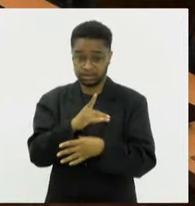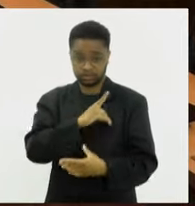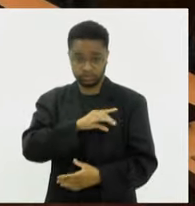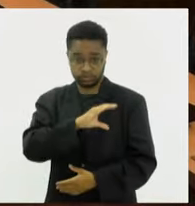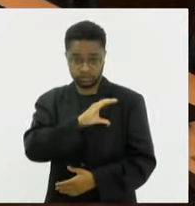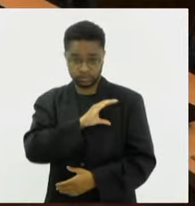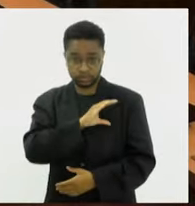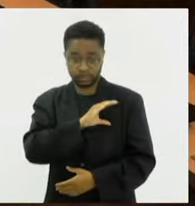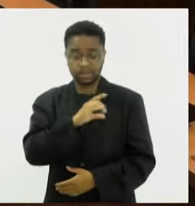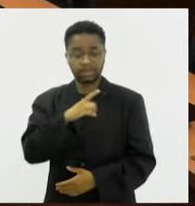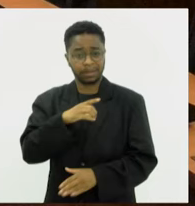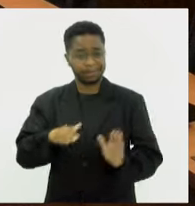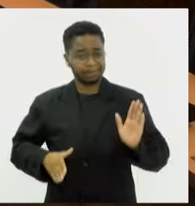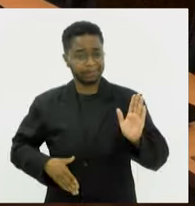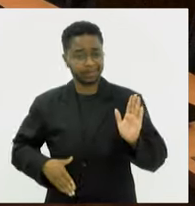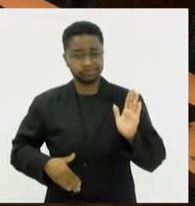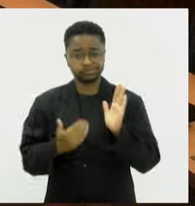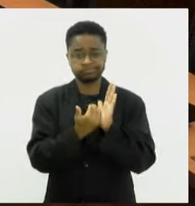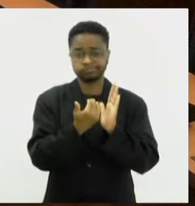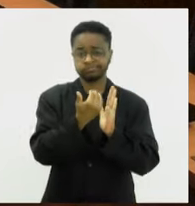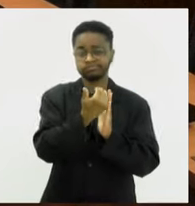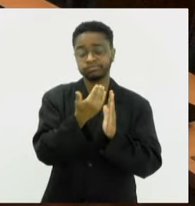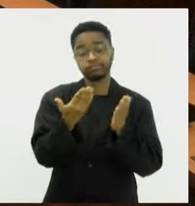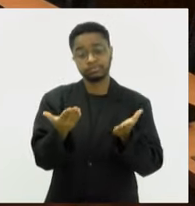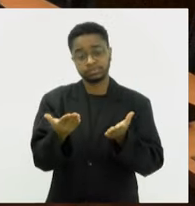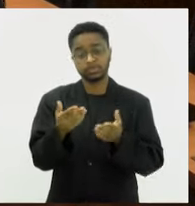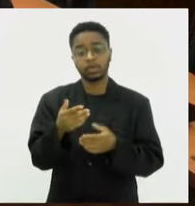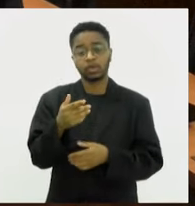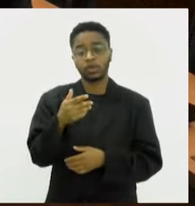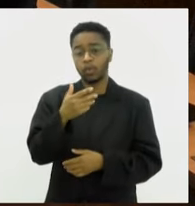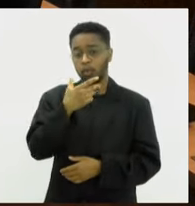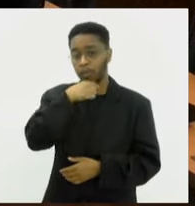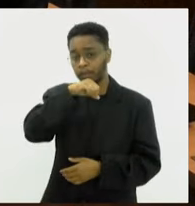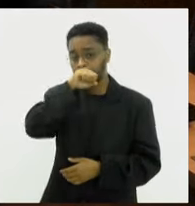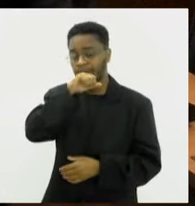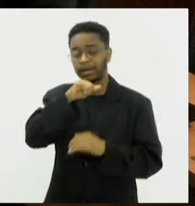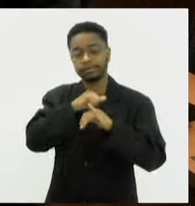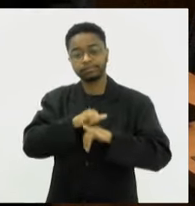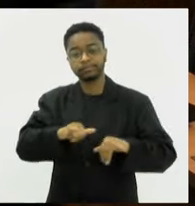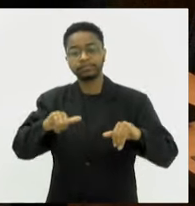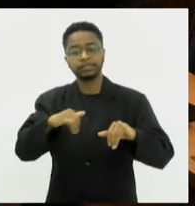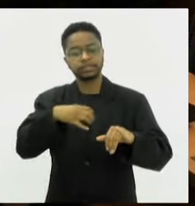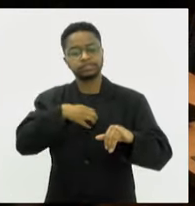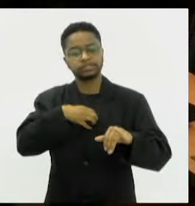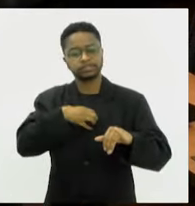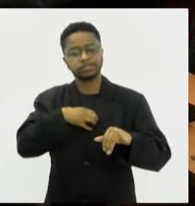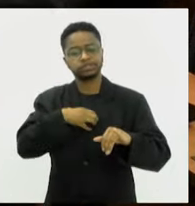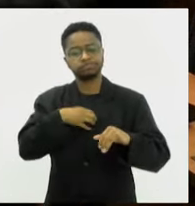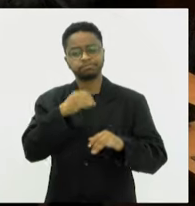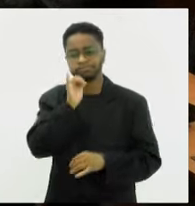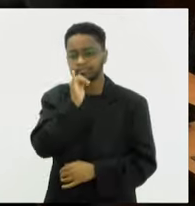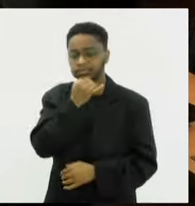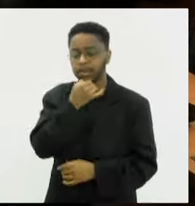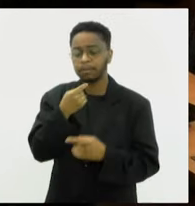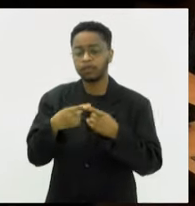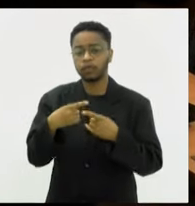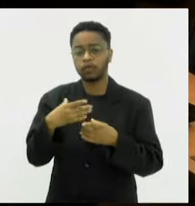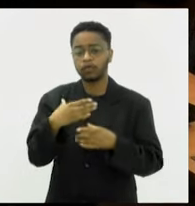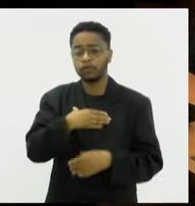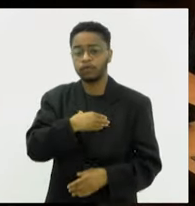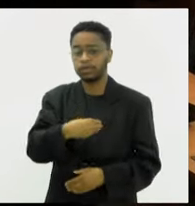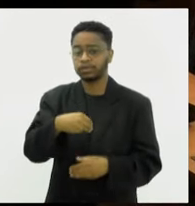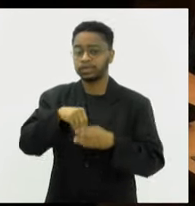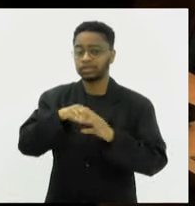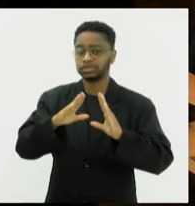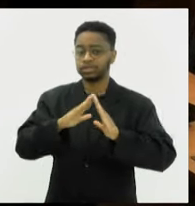Caxias, e um pai relatando a dor que ele sente de ver o filho dentro de casa sem